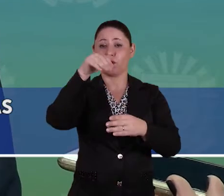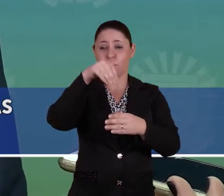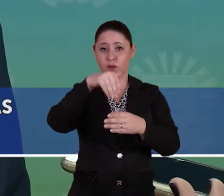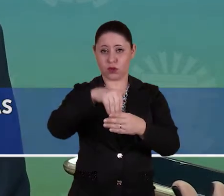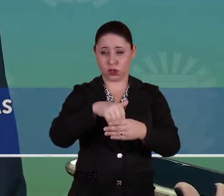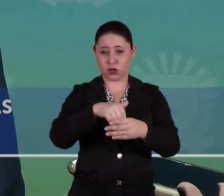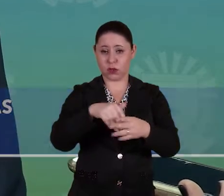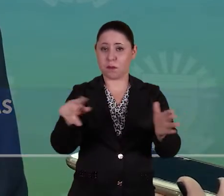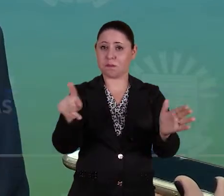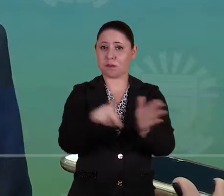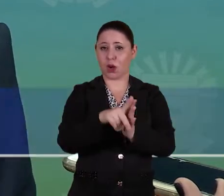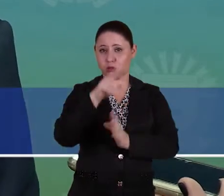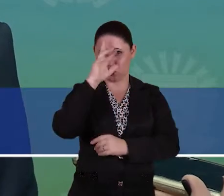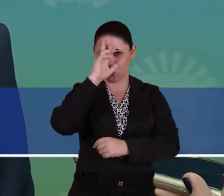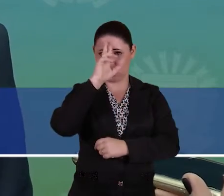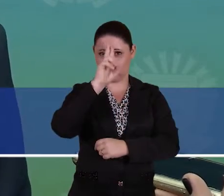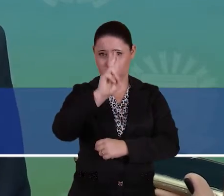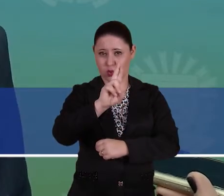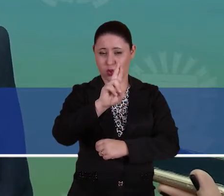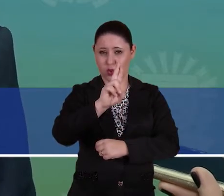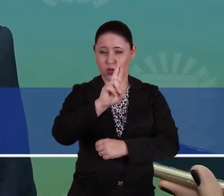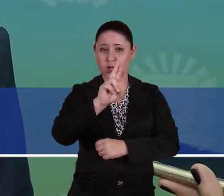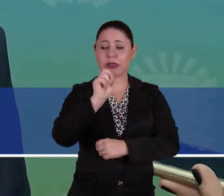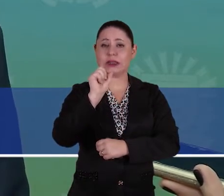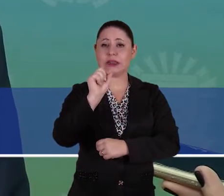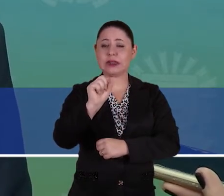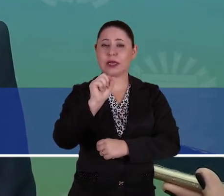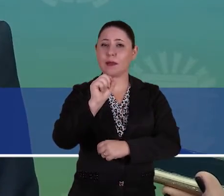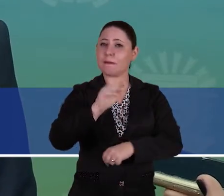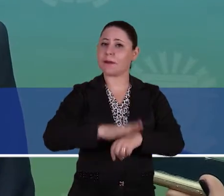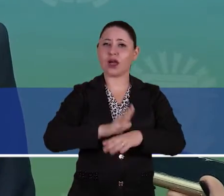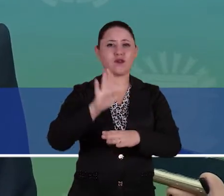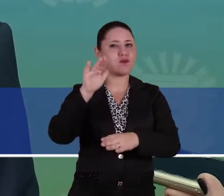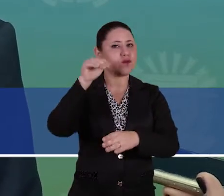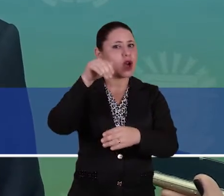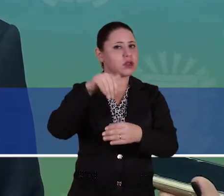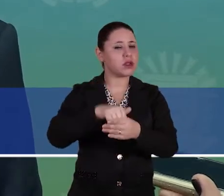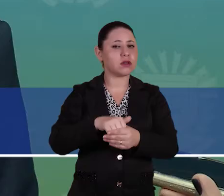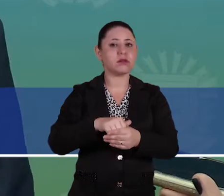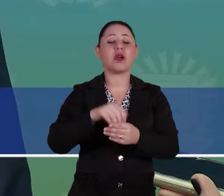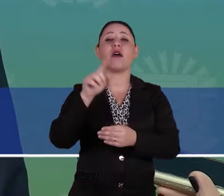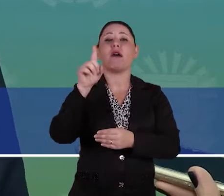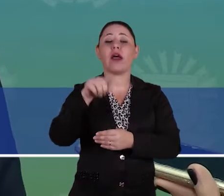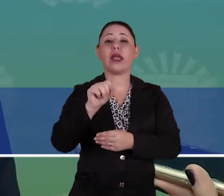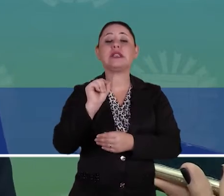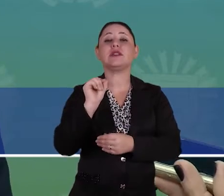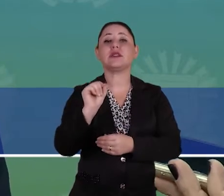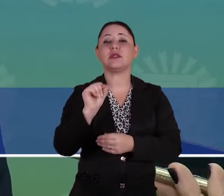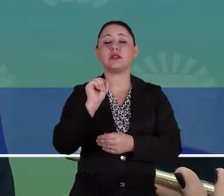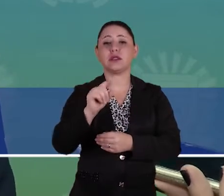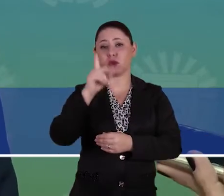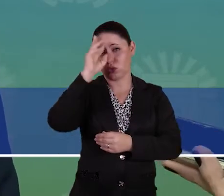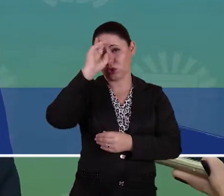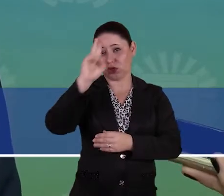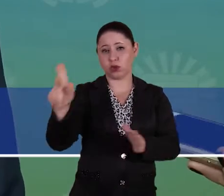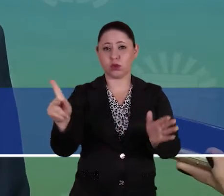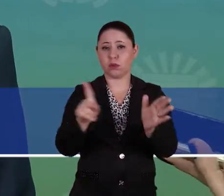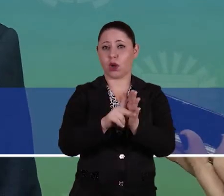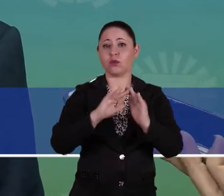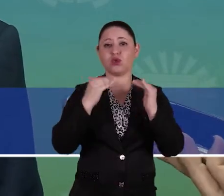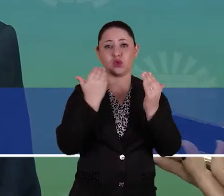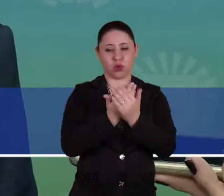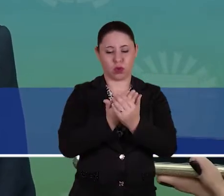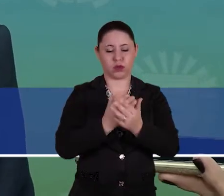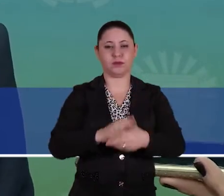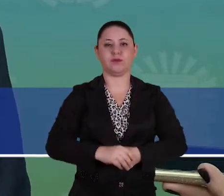termos eleições para os diretores e aquele mais votado efetivamente seja